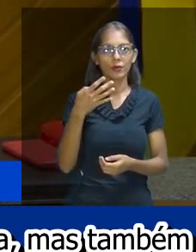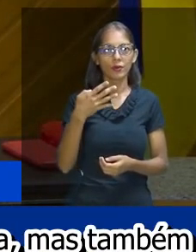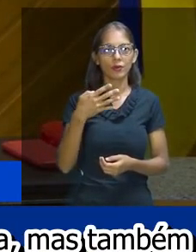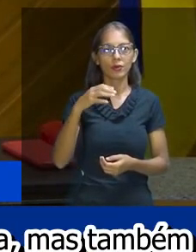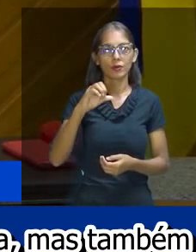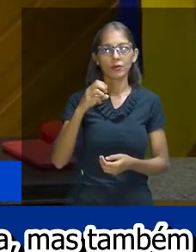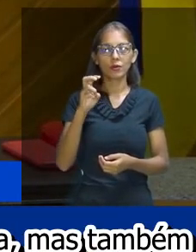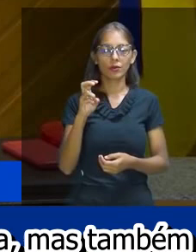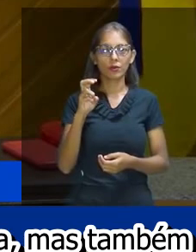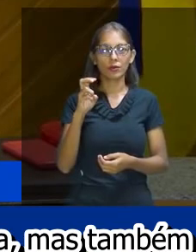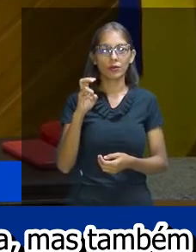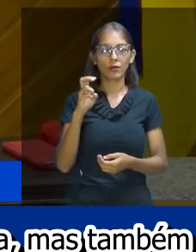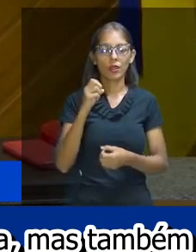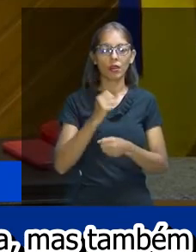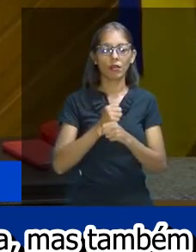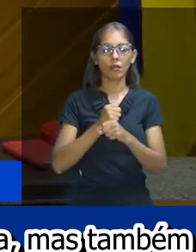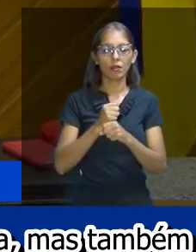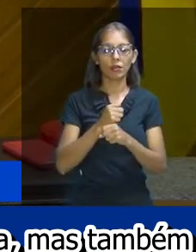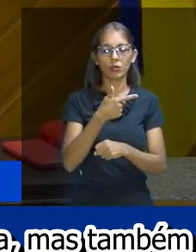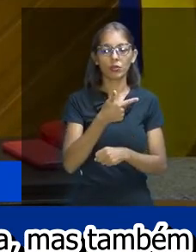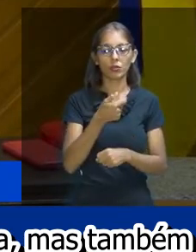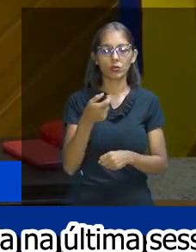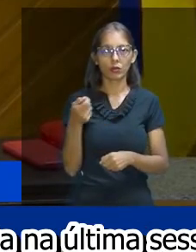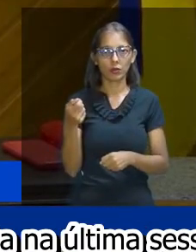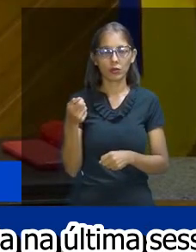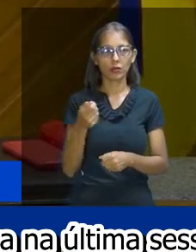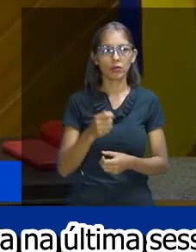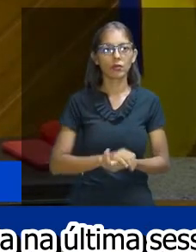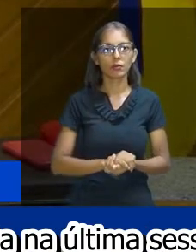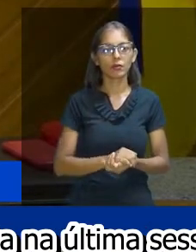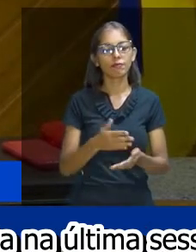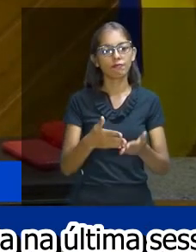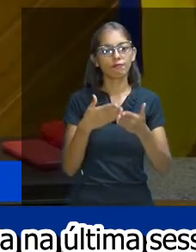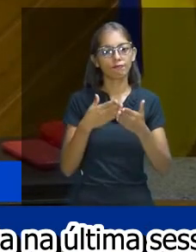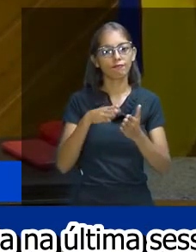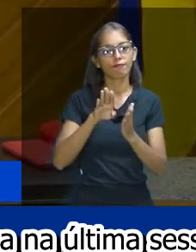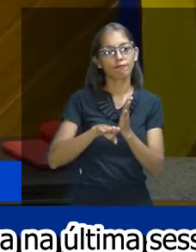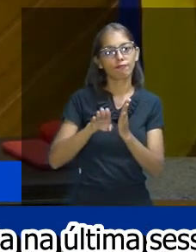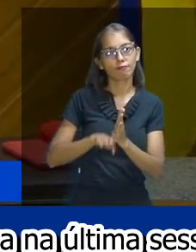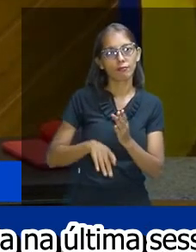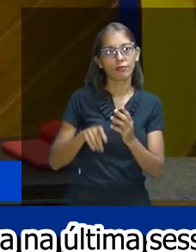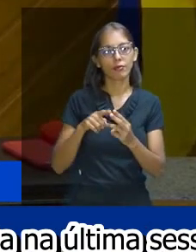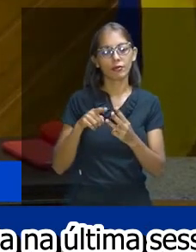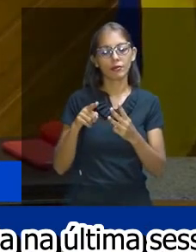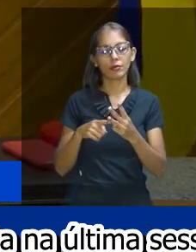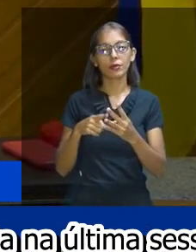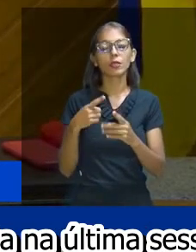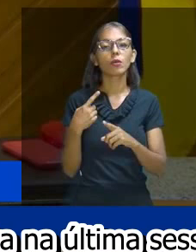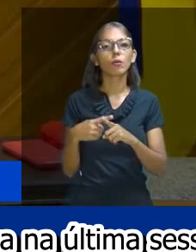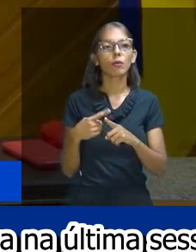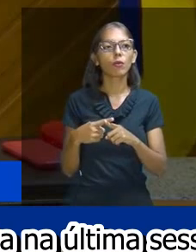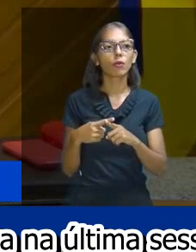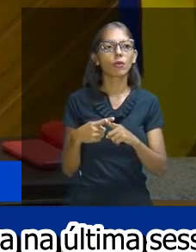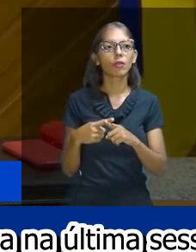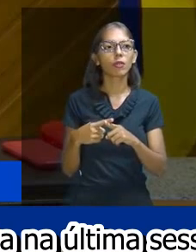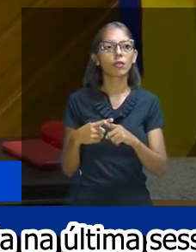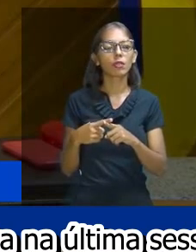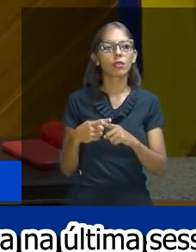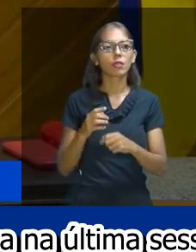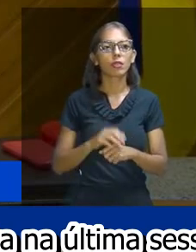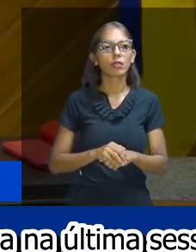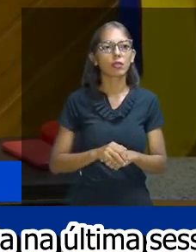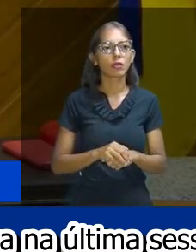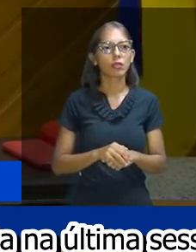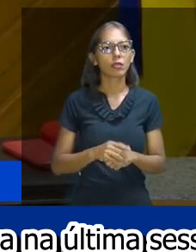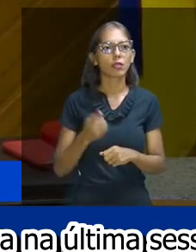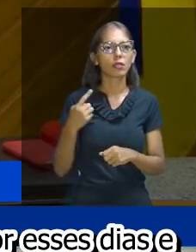060495 de 2020, retirado de pauta a pedido da relatora, mas também porque o doutor Orlando, que é o vistor, ele havia pedido vista